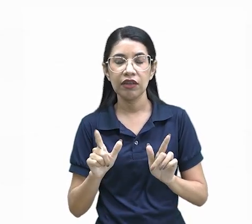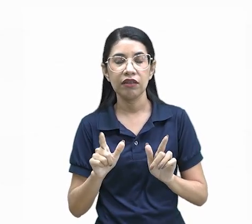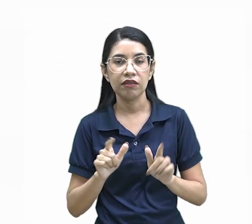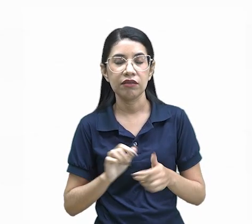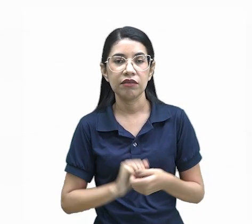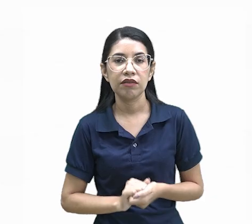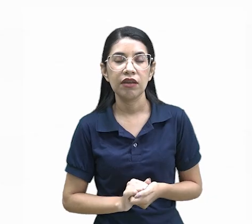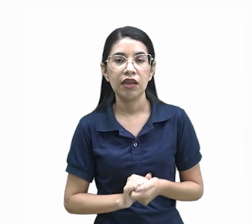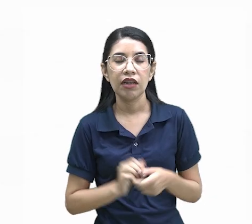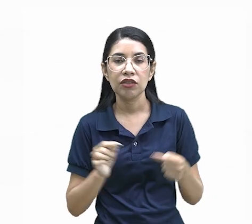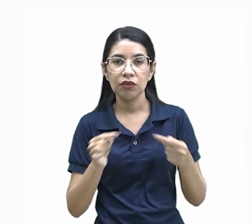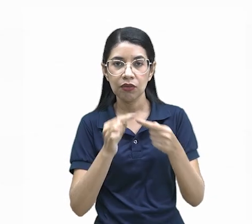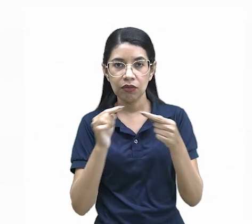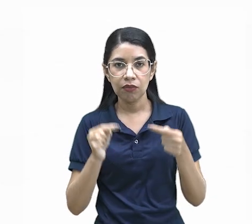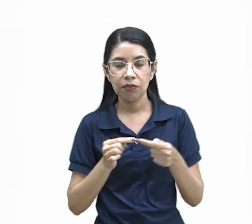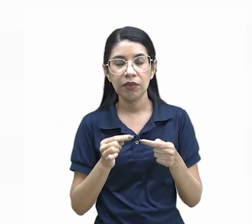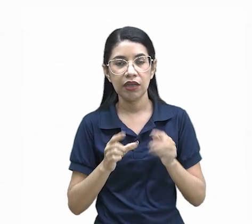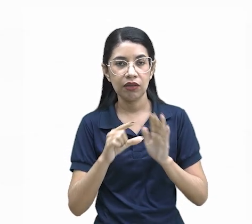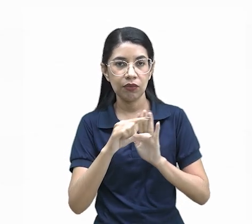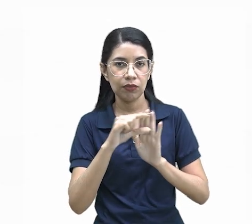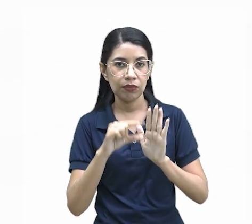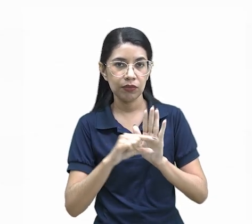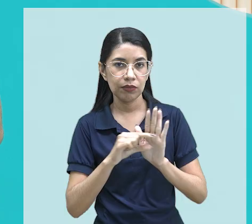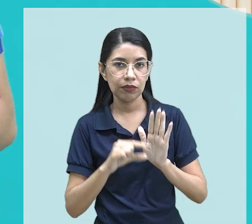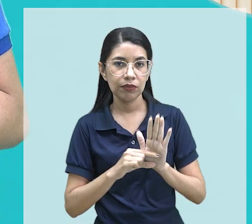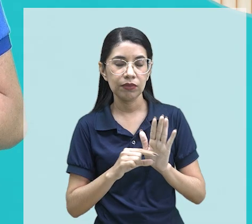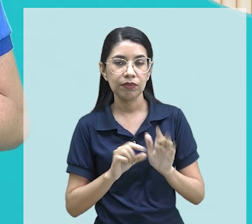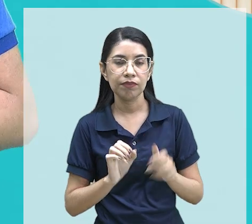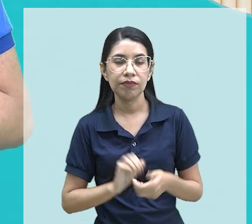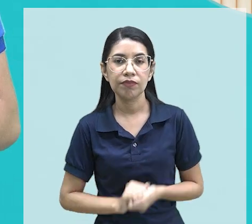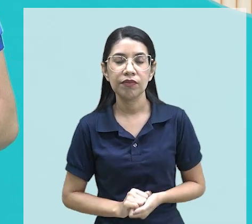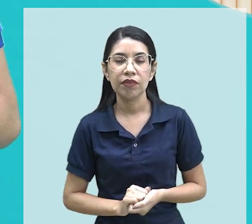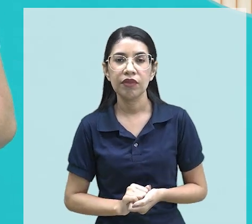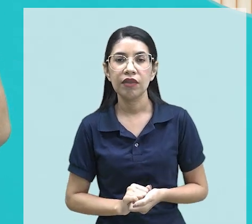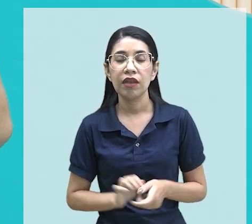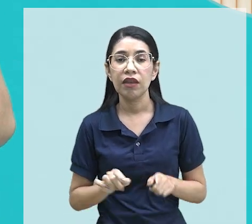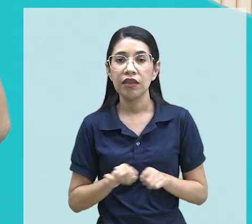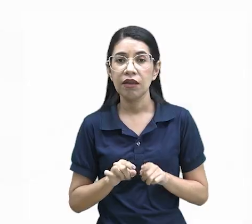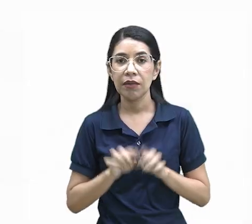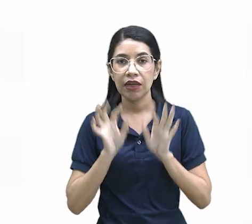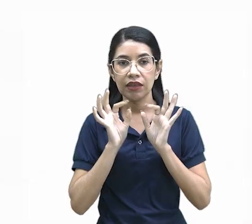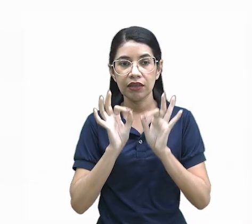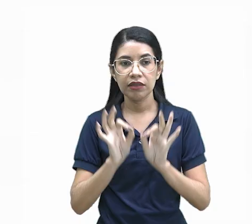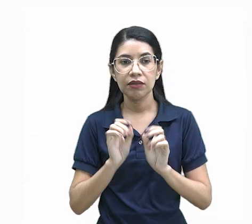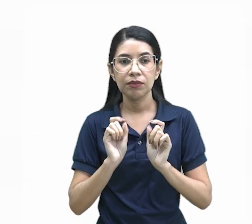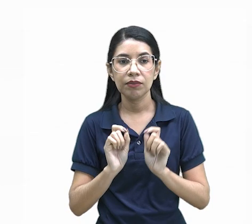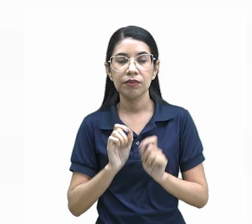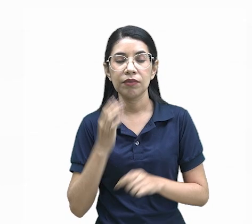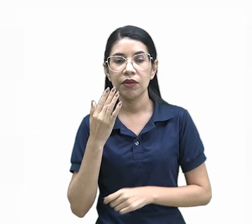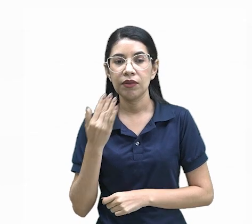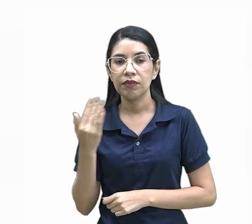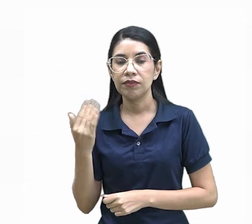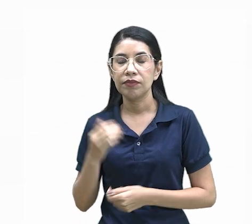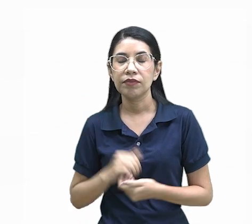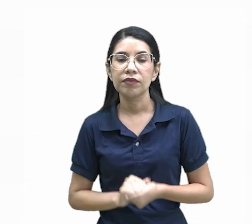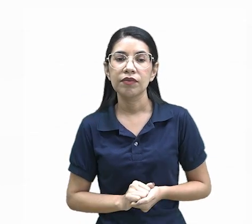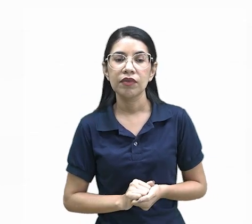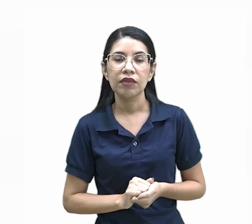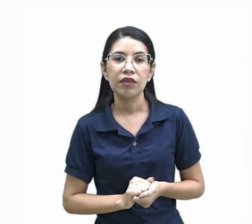Vão colar ali as partes do texto, ok? Temos um ponto de atenção, olha só. A